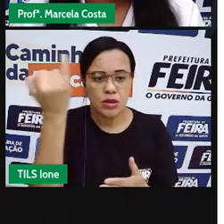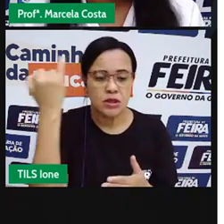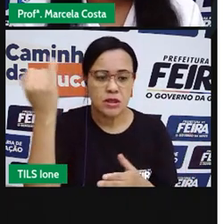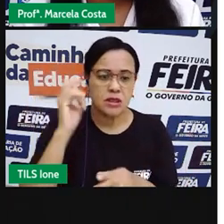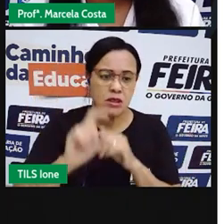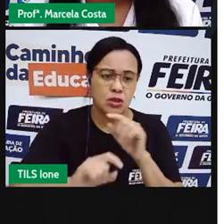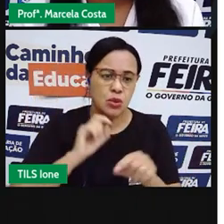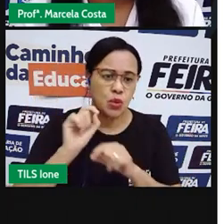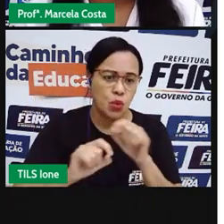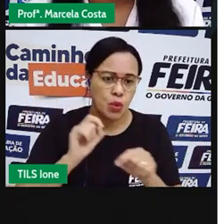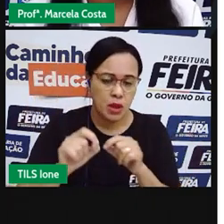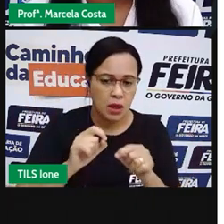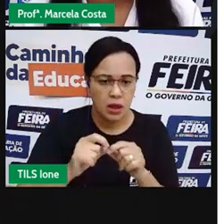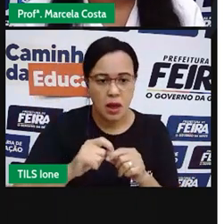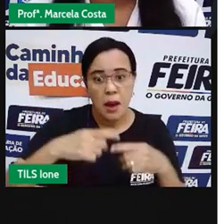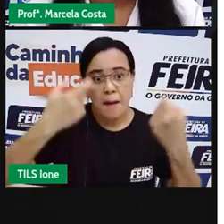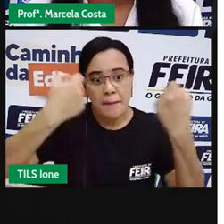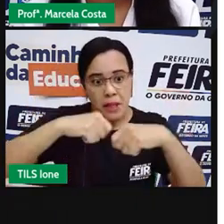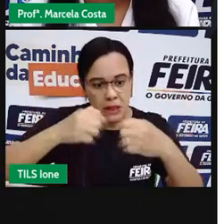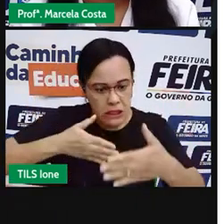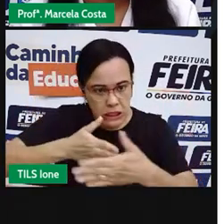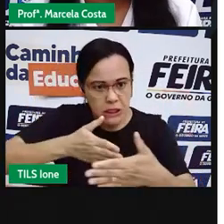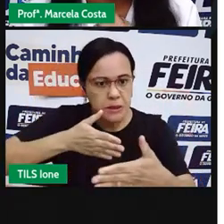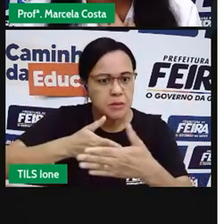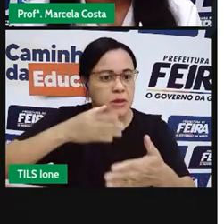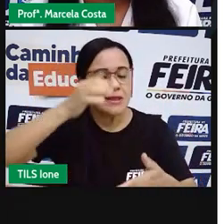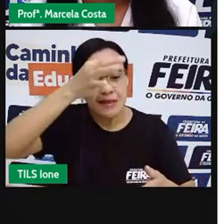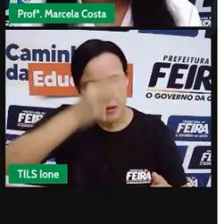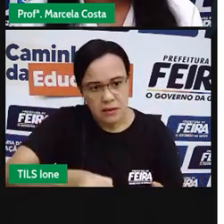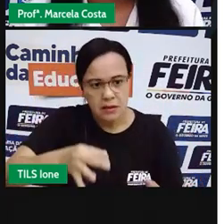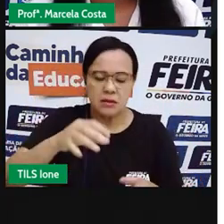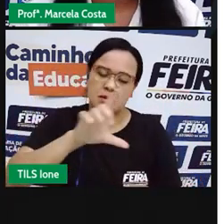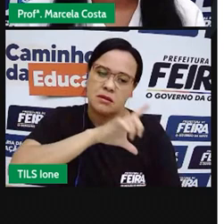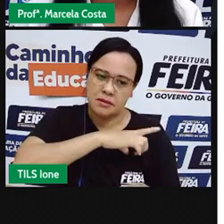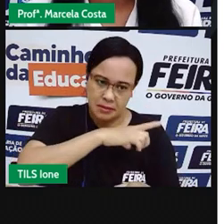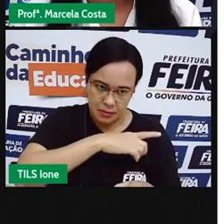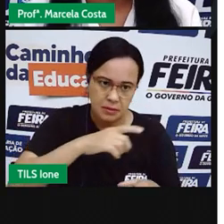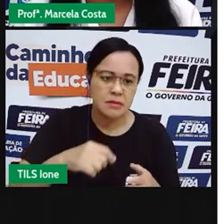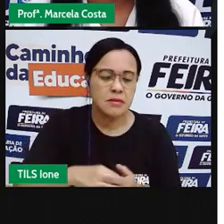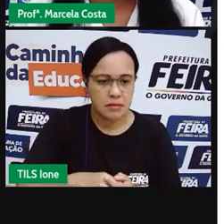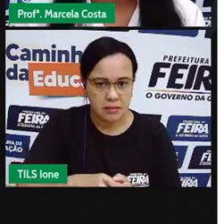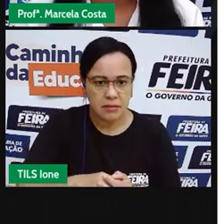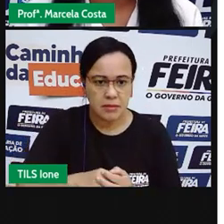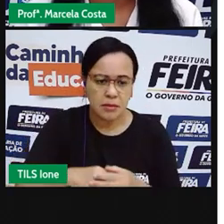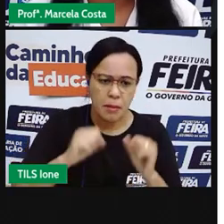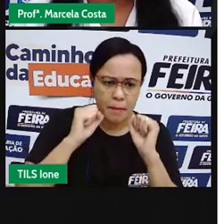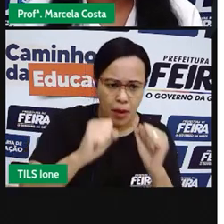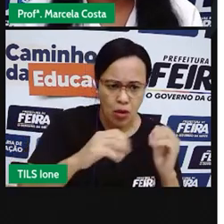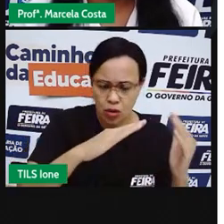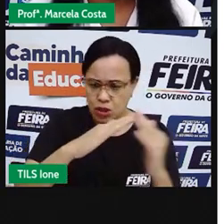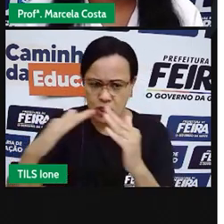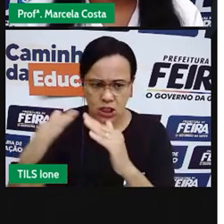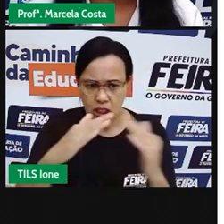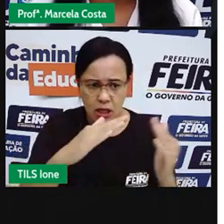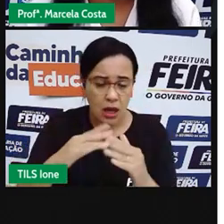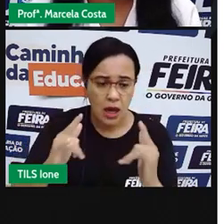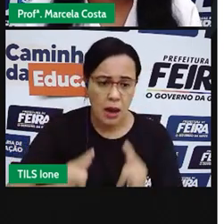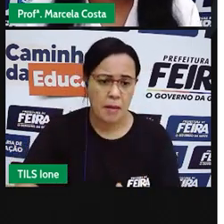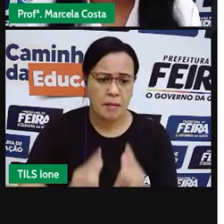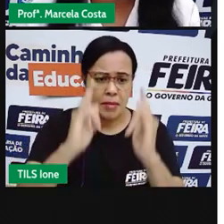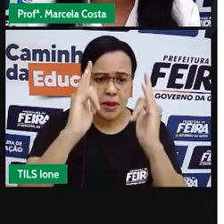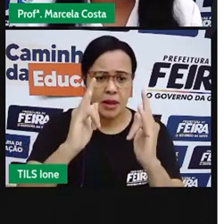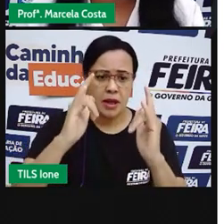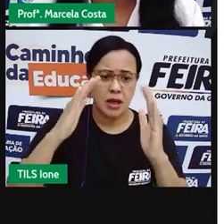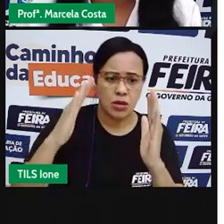que ali no ambiente de convivência, né? Ali, seja num condomínio, num prédio, ali onde tem vários apartamentos, ou